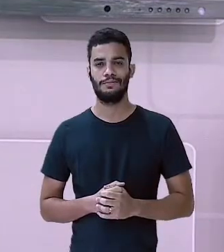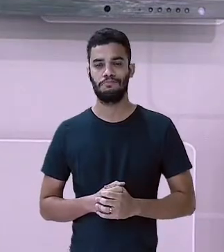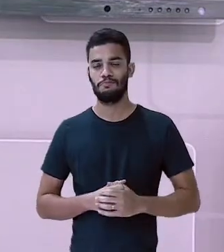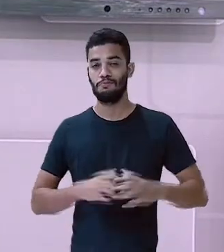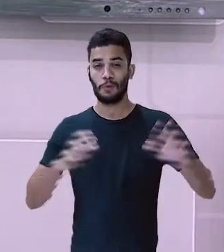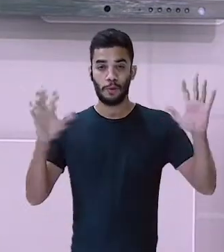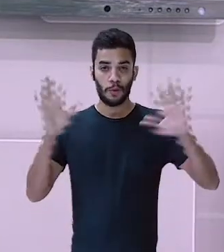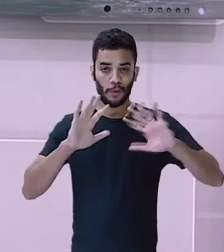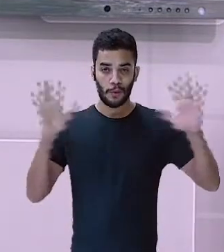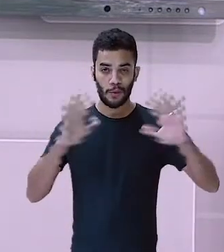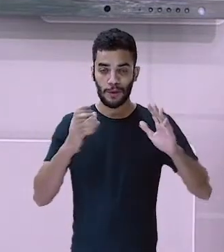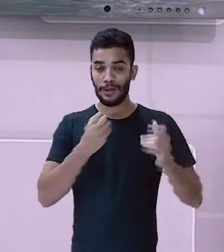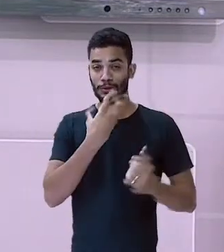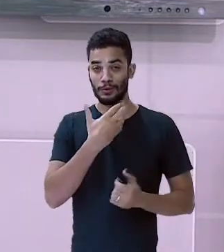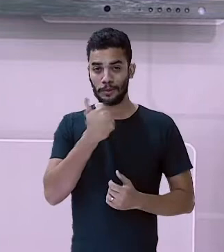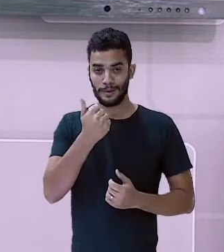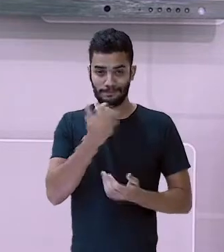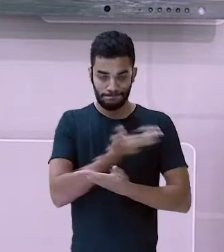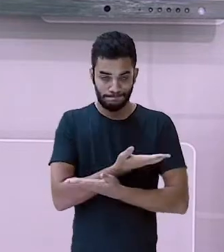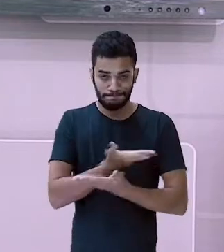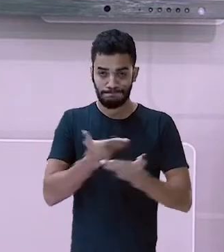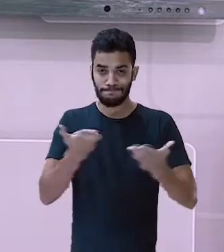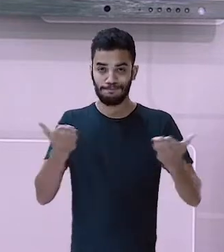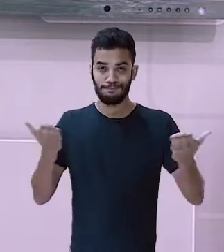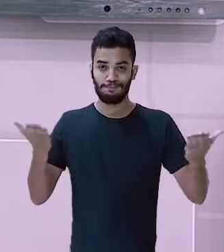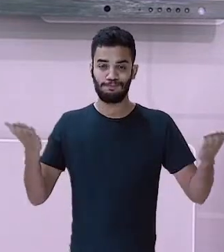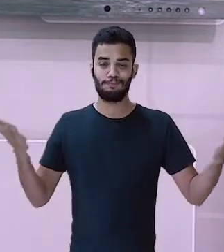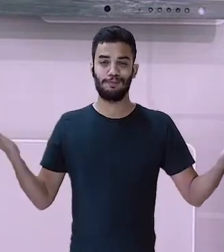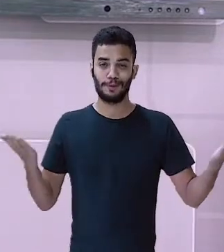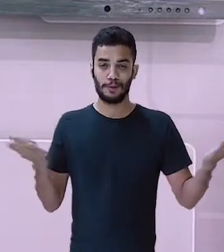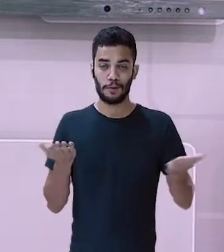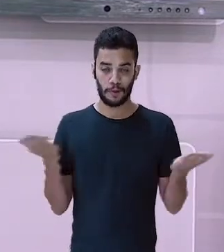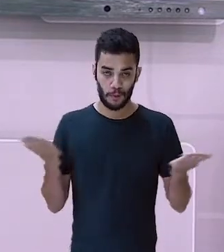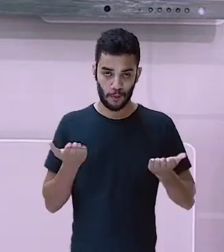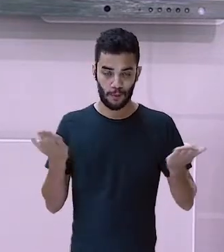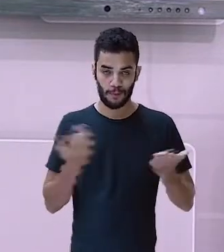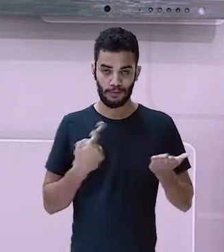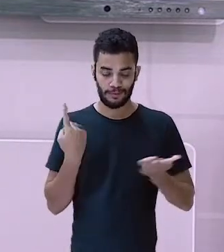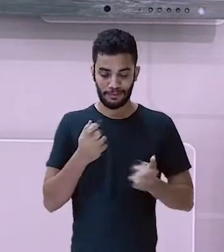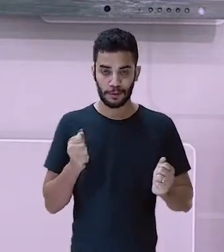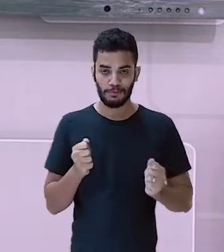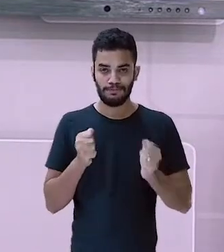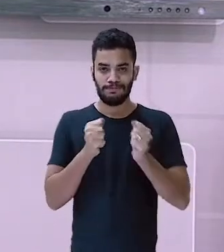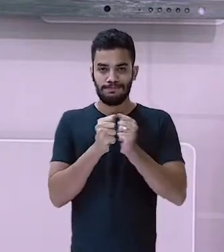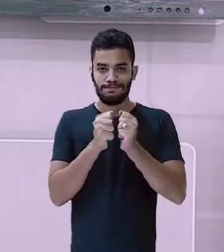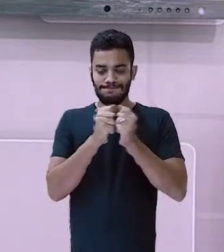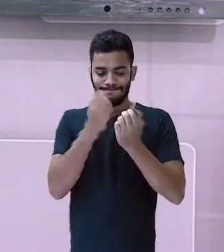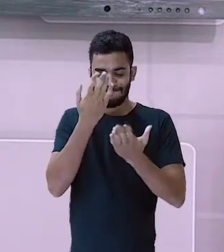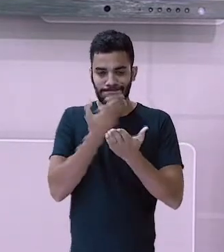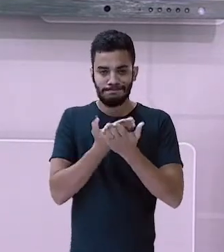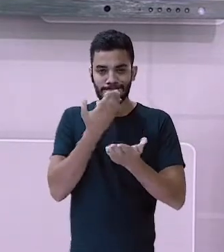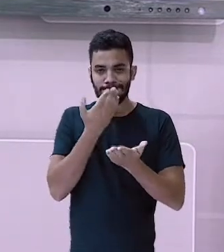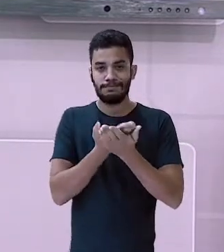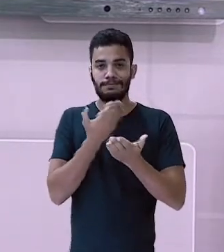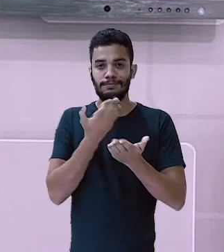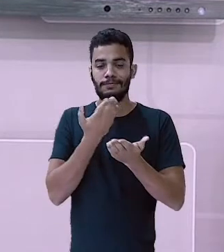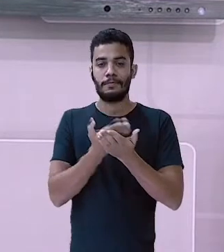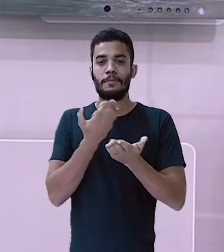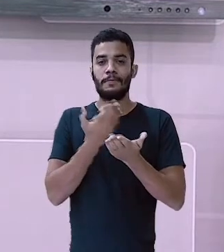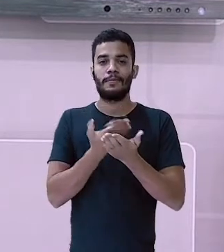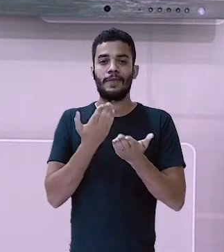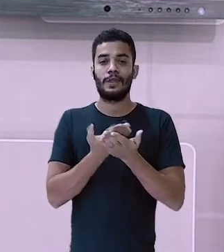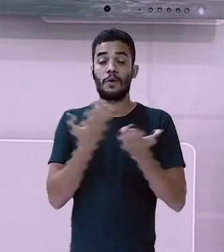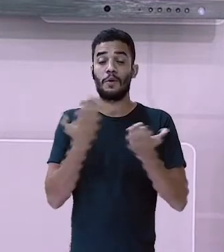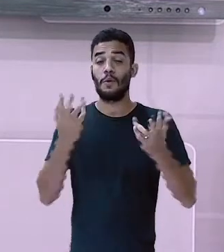Olá, estudante! Que bom ter a sua companhia neste momento, nesta aula, onde